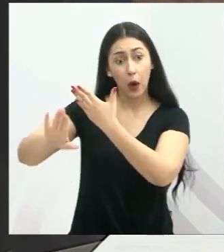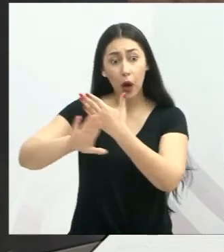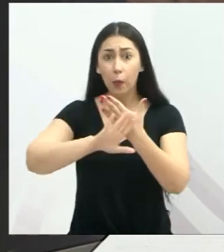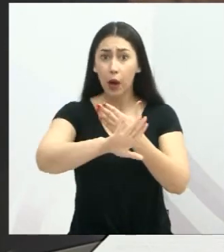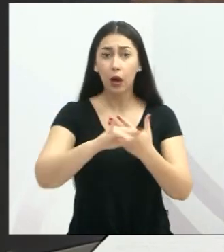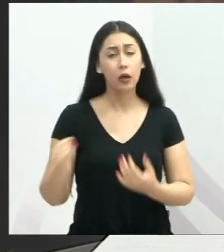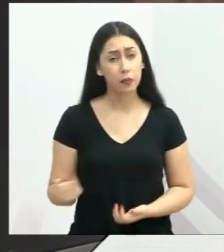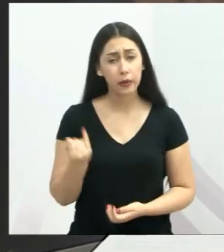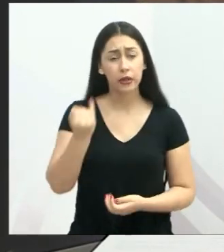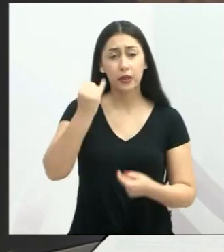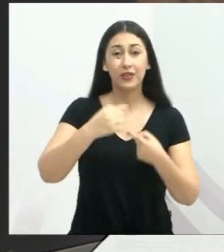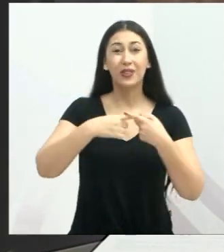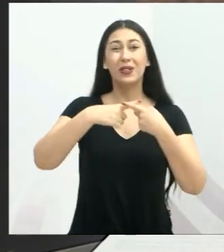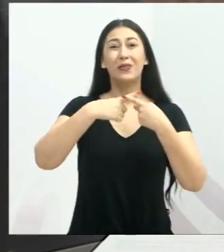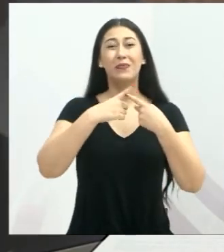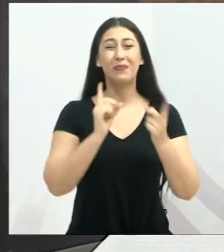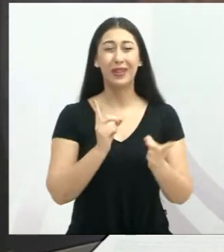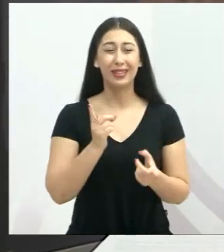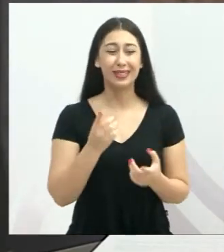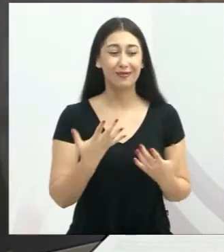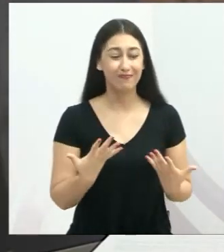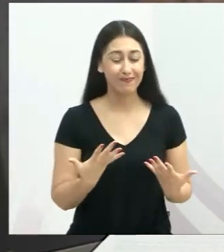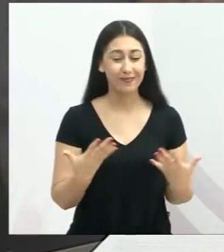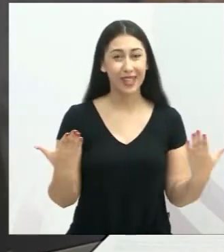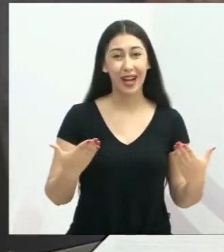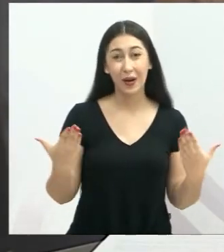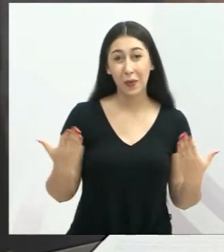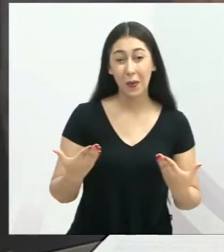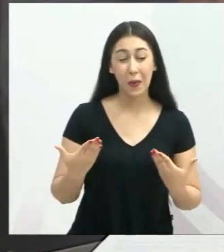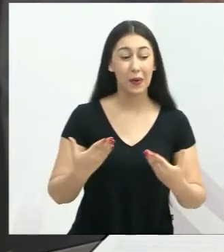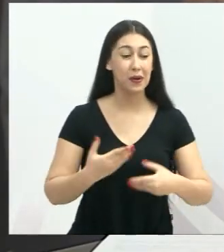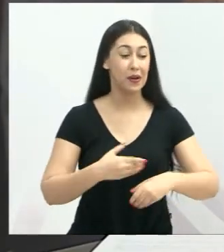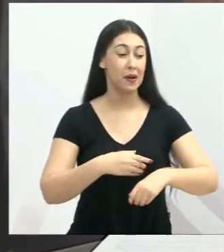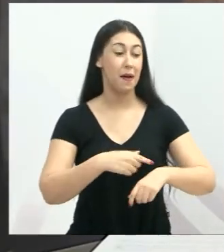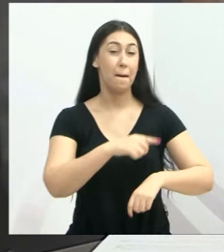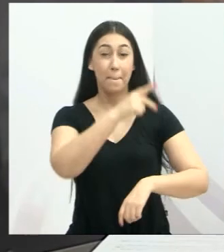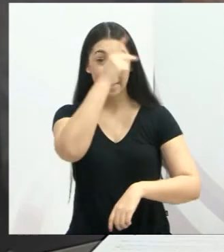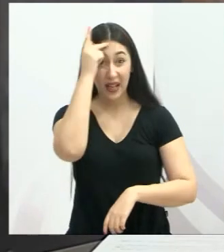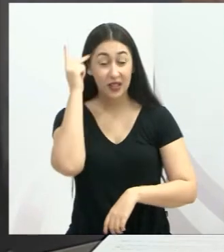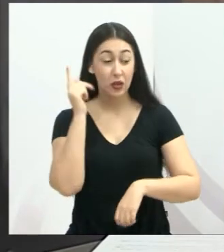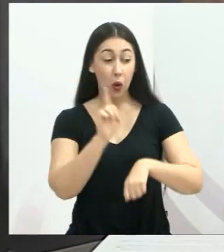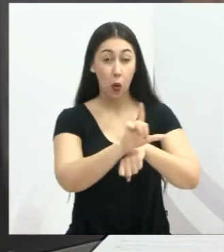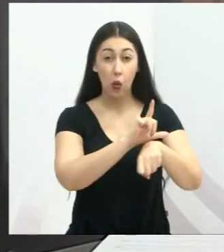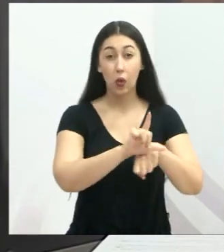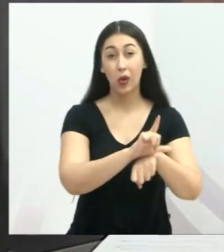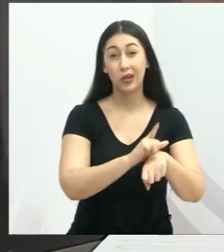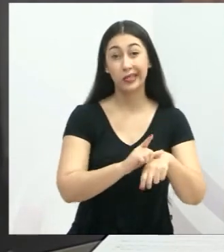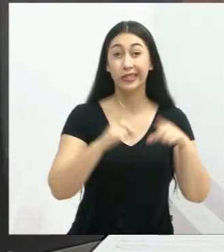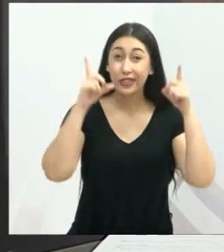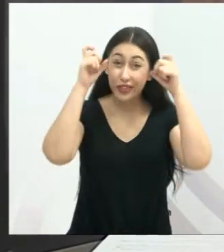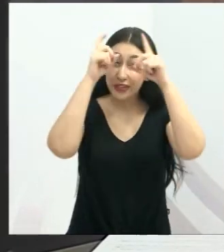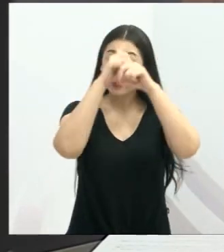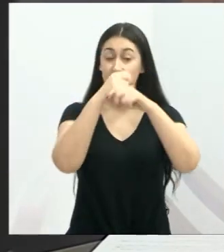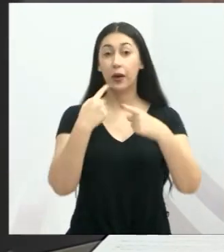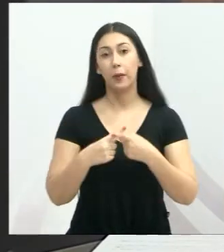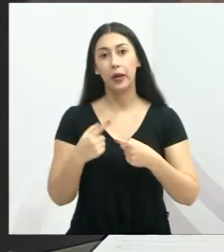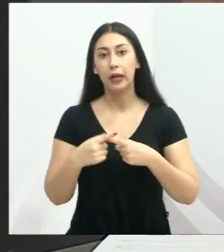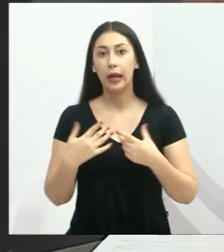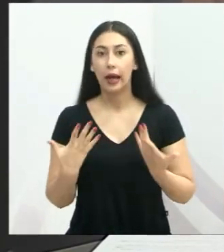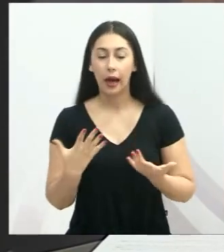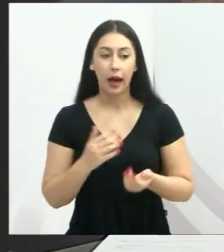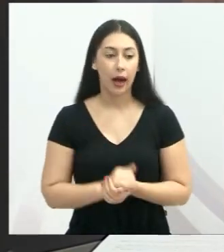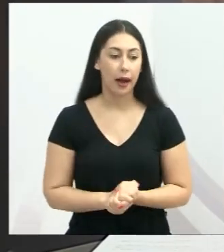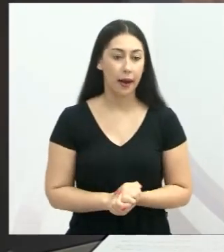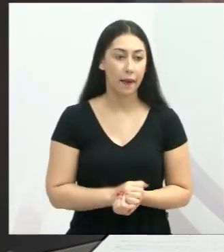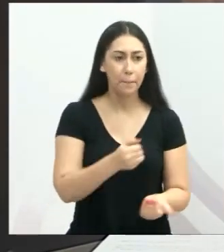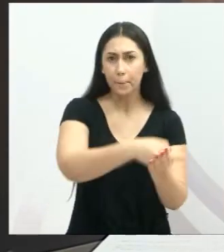situação do comerciante é crítica na nossa cidade, pastor. Uma coisa é punir, a outra coisa é